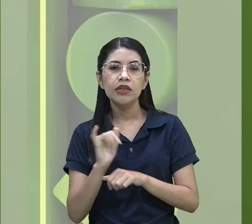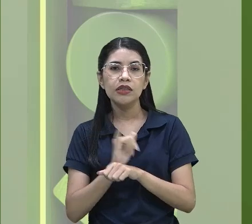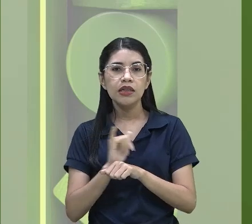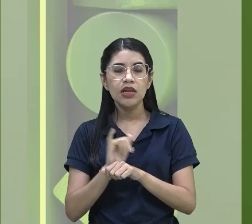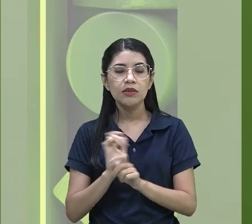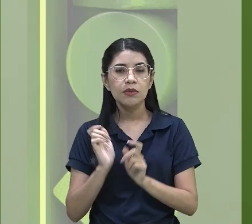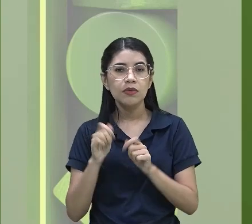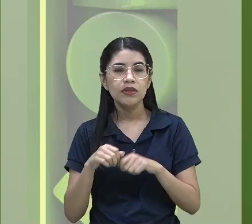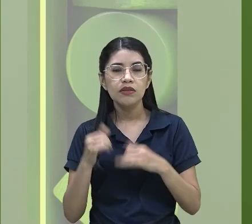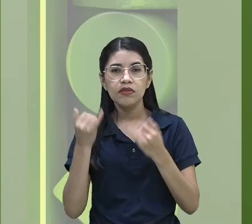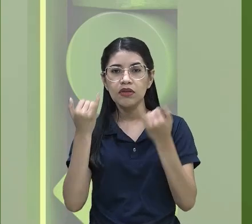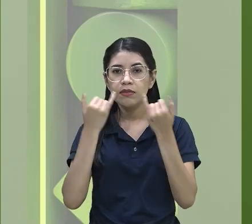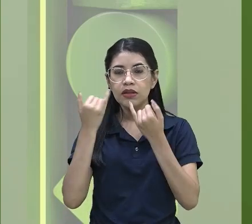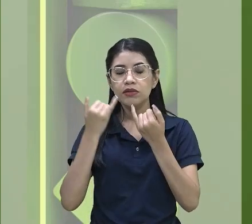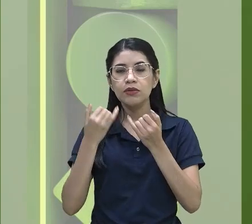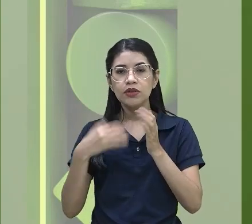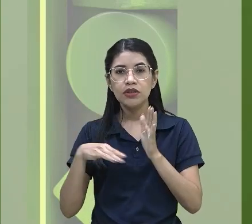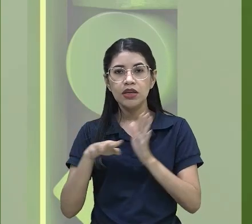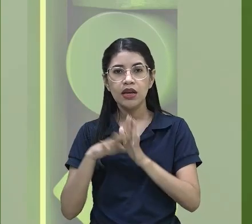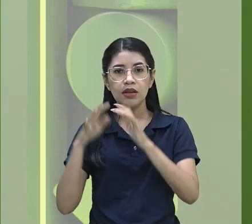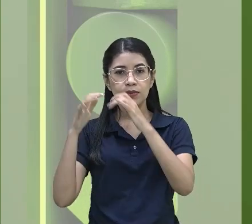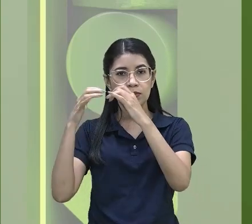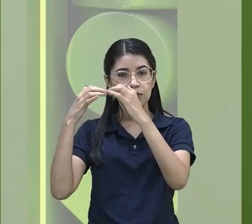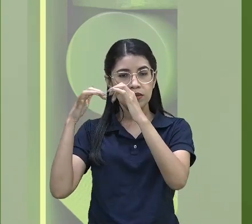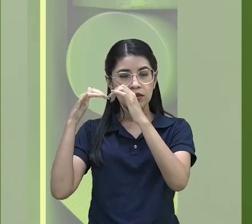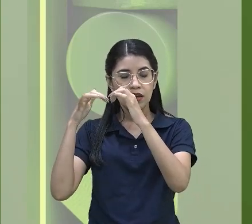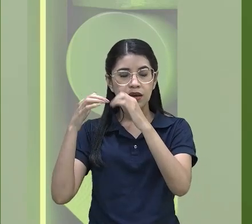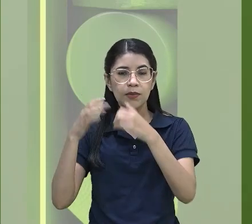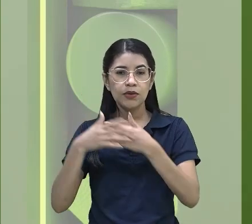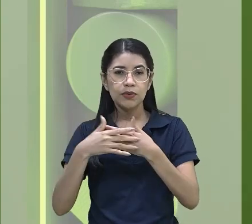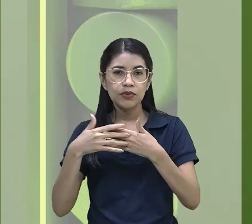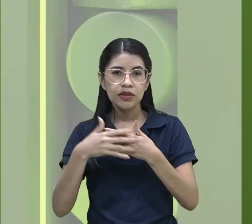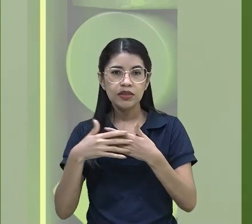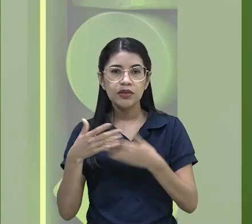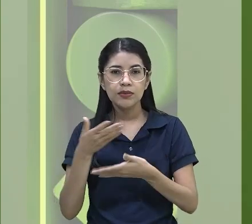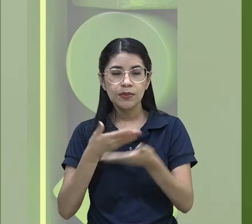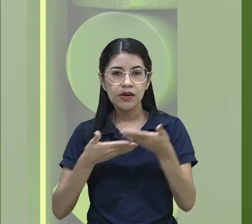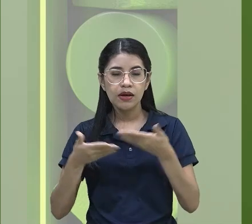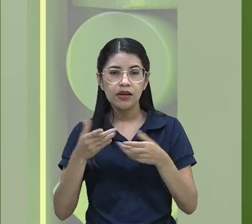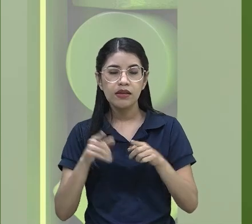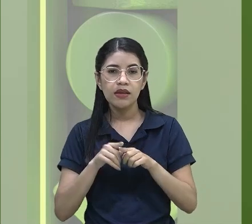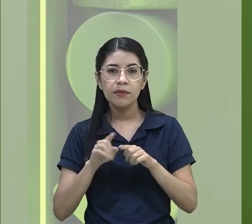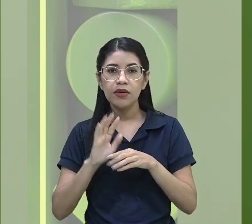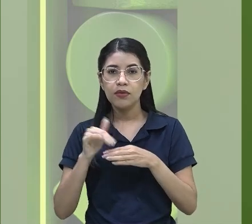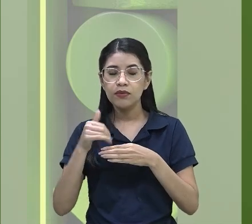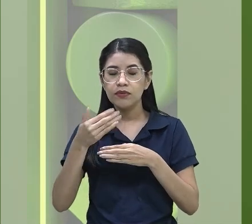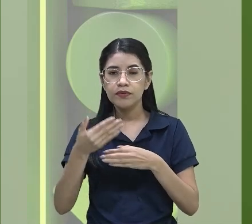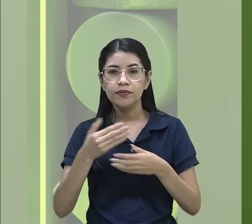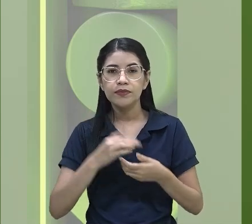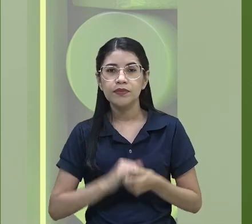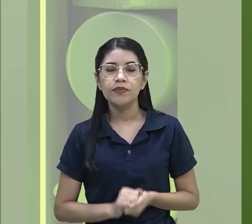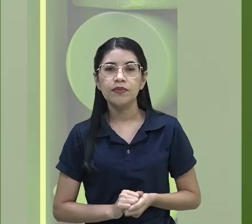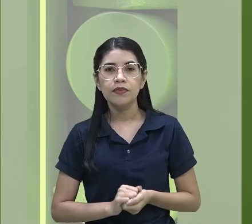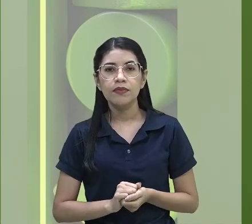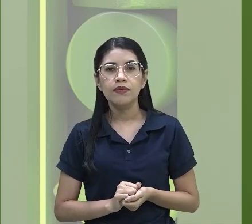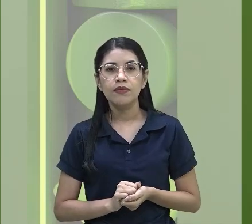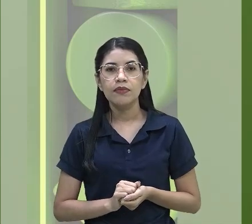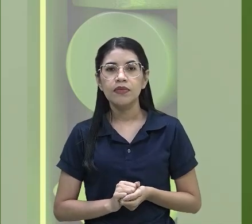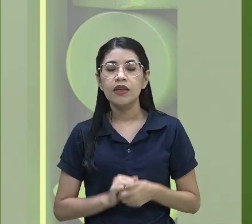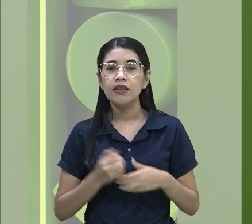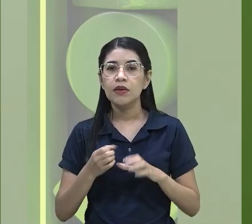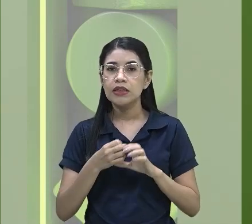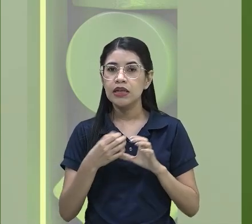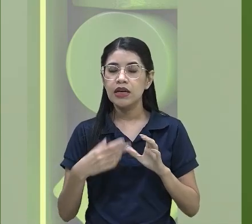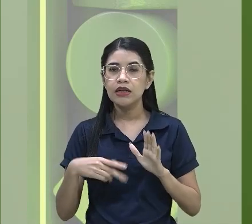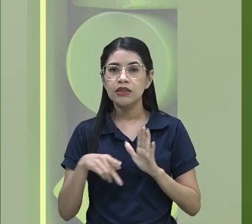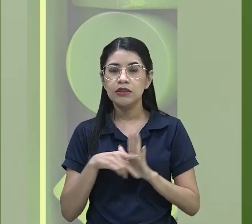essas informações, né, entre um tecido e outro, e a partir do meio externo. E por conta dessa